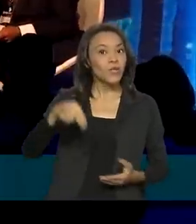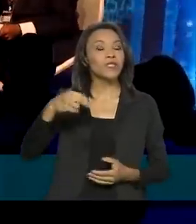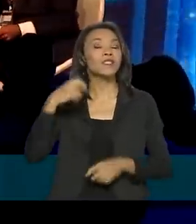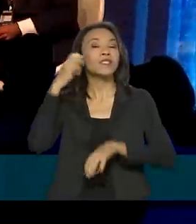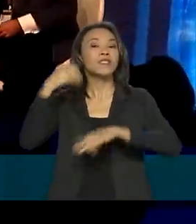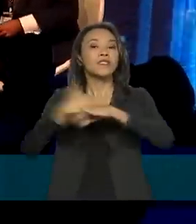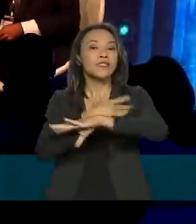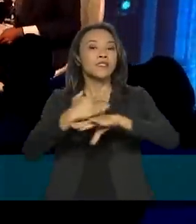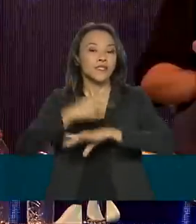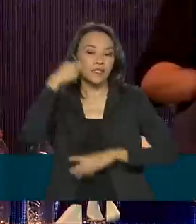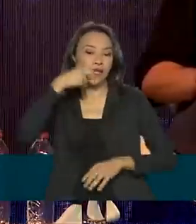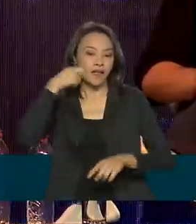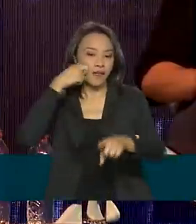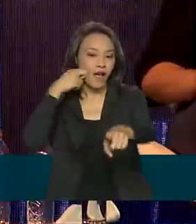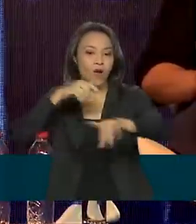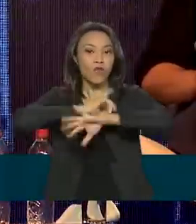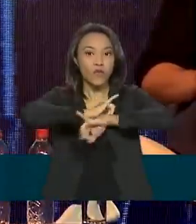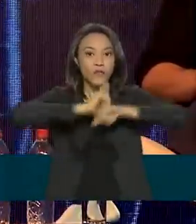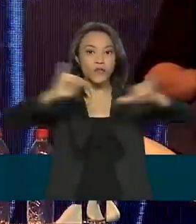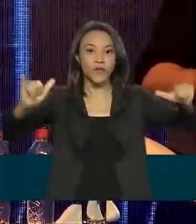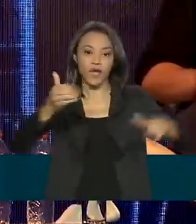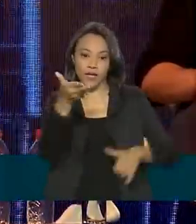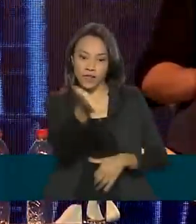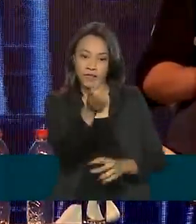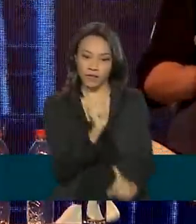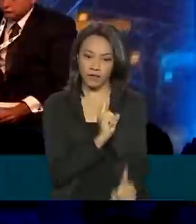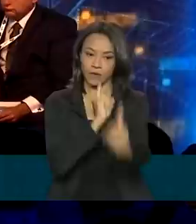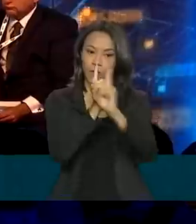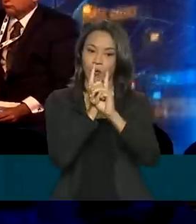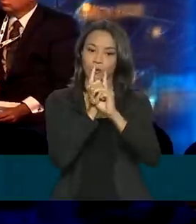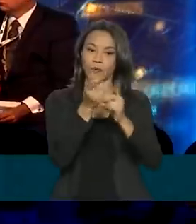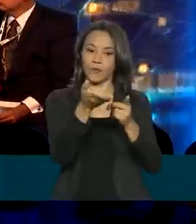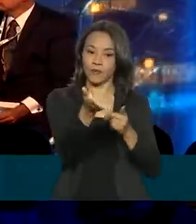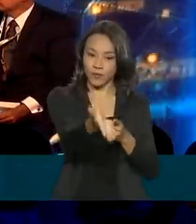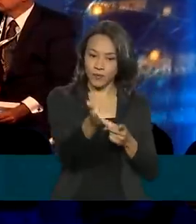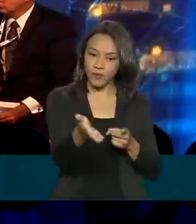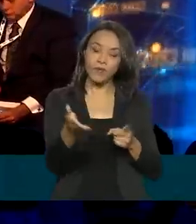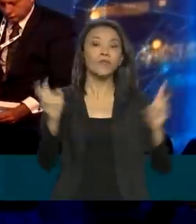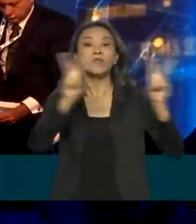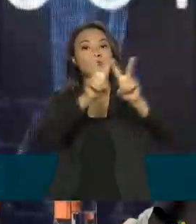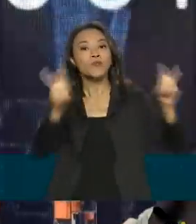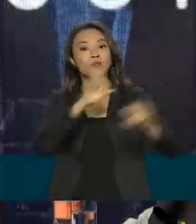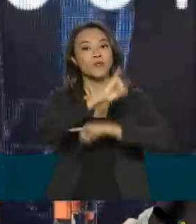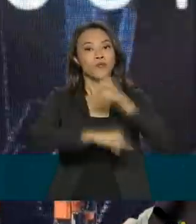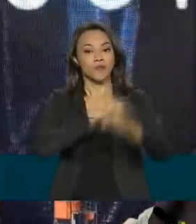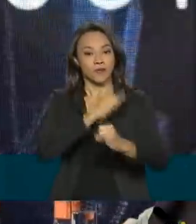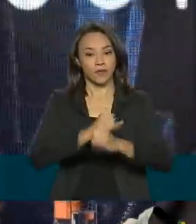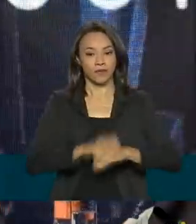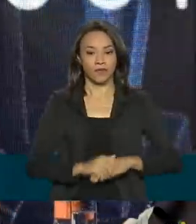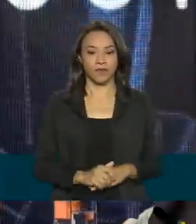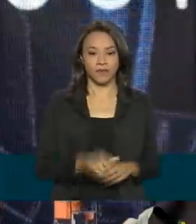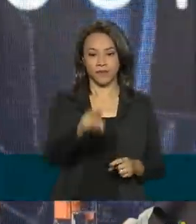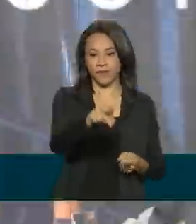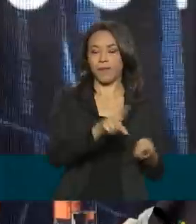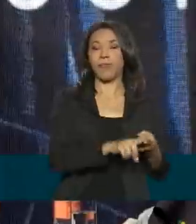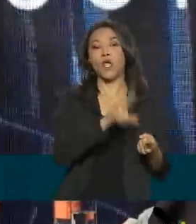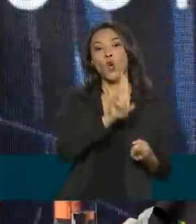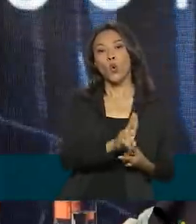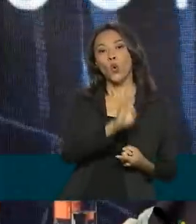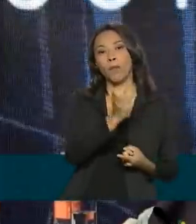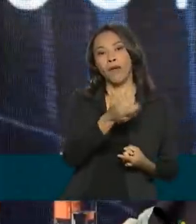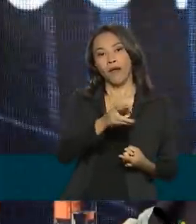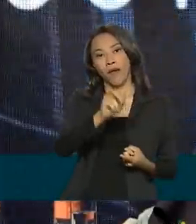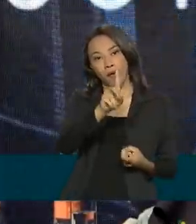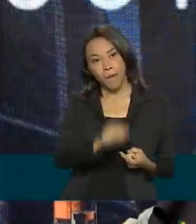Paulo, em evento da Associação Brasileira de Provedores de Internet e Telecomunicações. Uberaba, Uberlândia